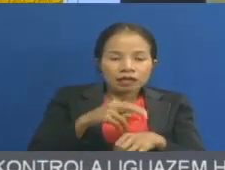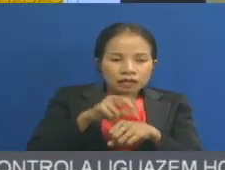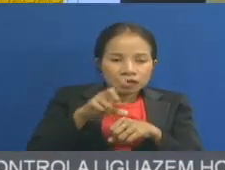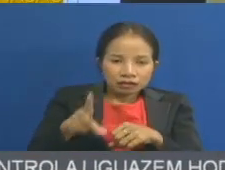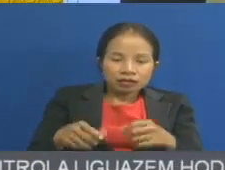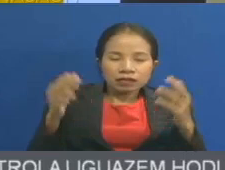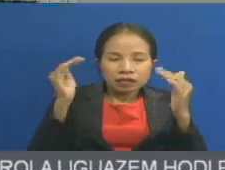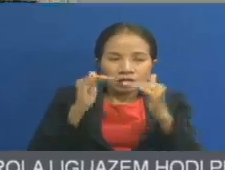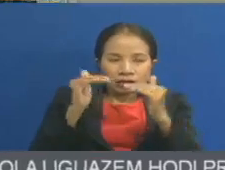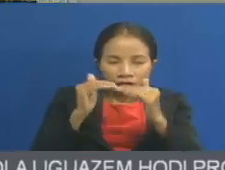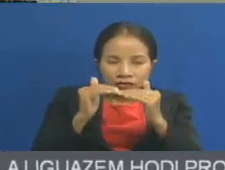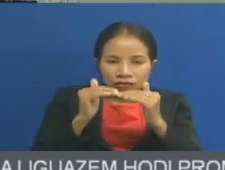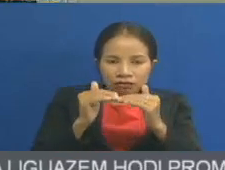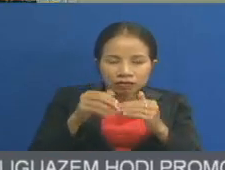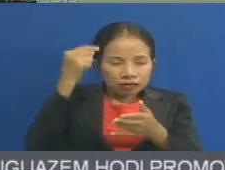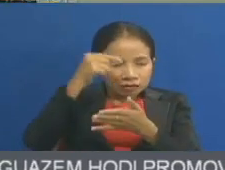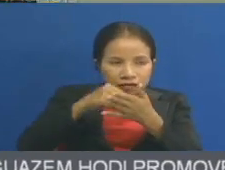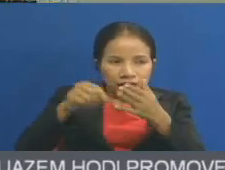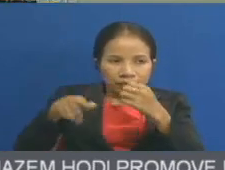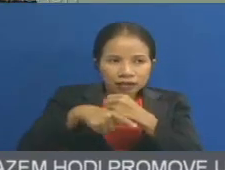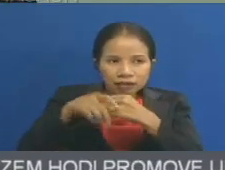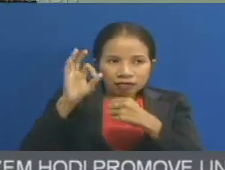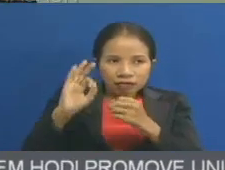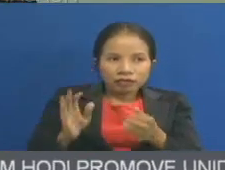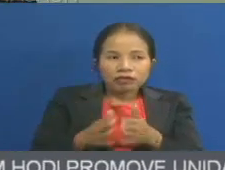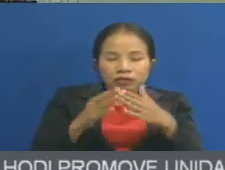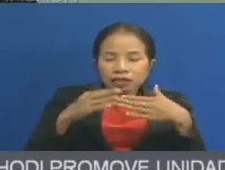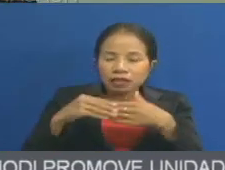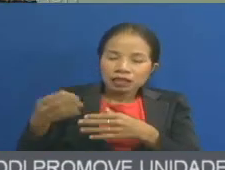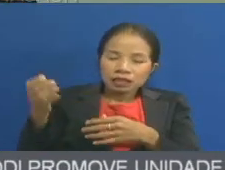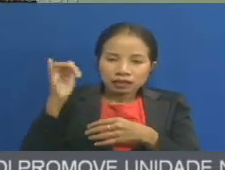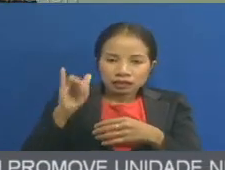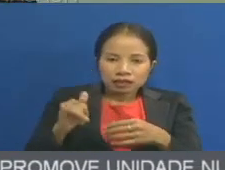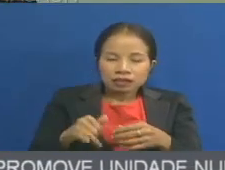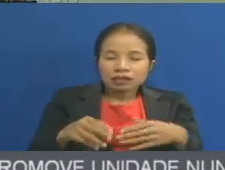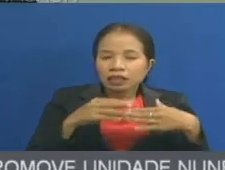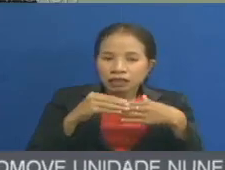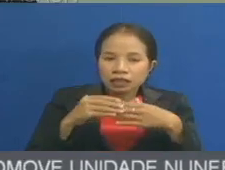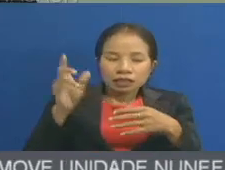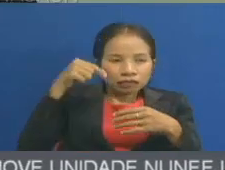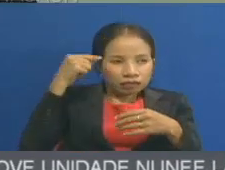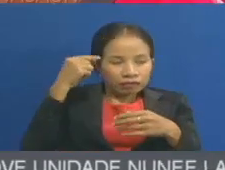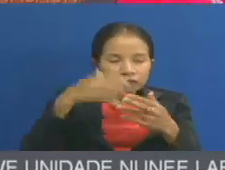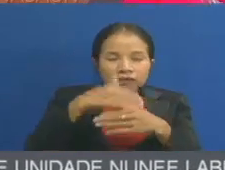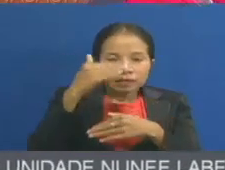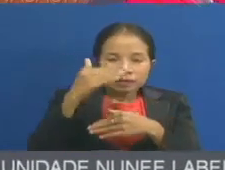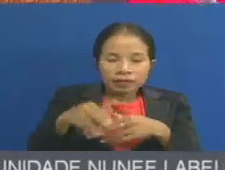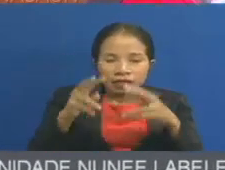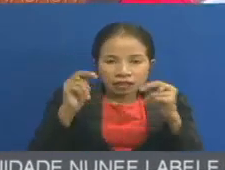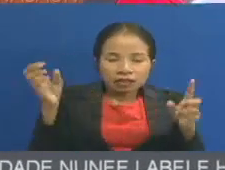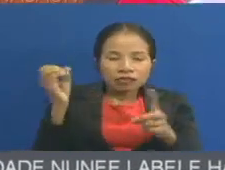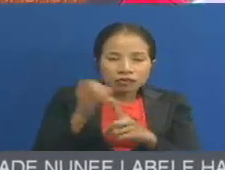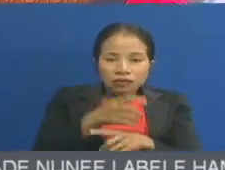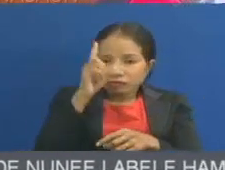a conferência imprensa ne, secretário-geral Fretilin, o suba líder Siranebe, mas se o com a governação turmai, tem que o